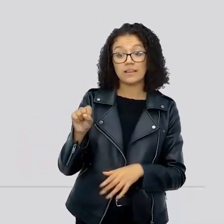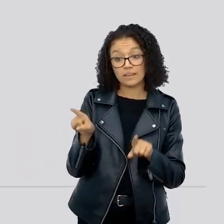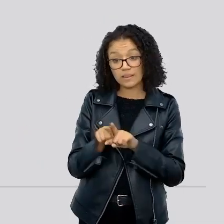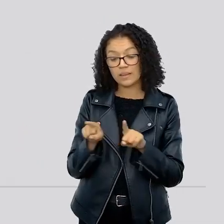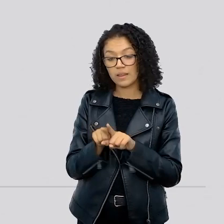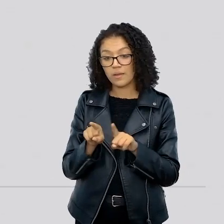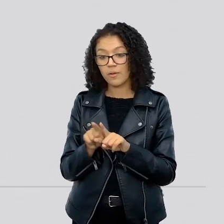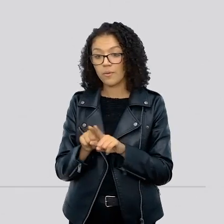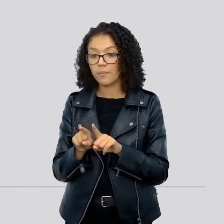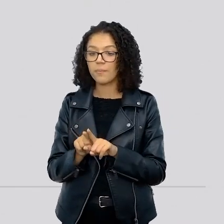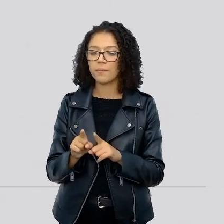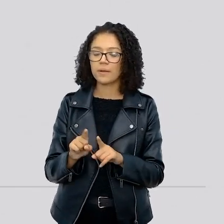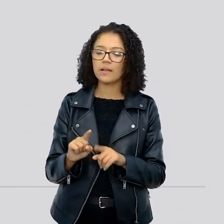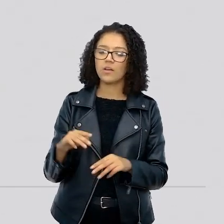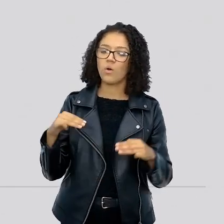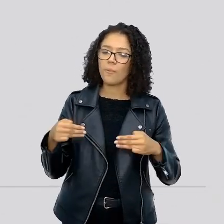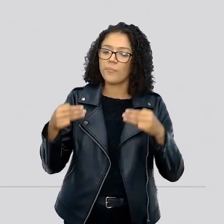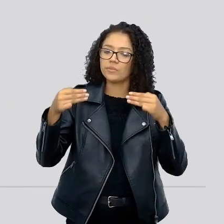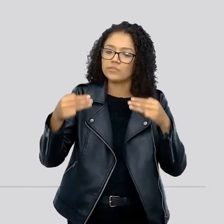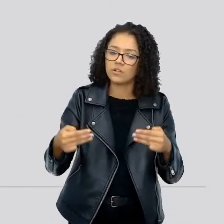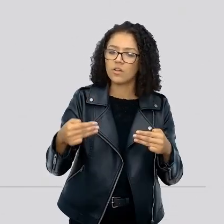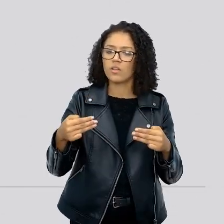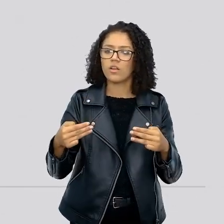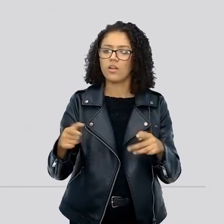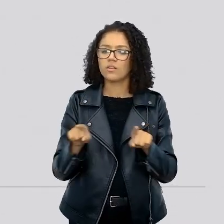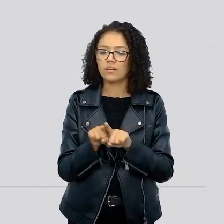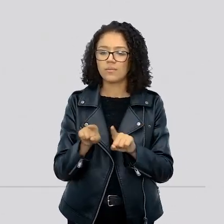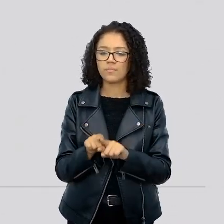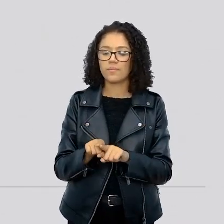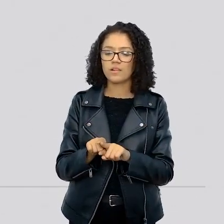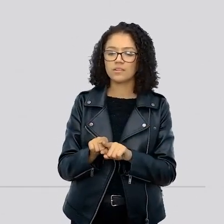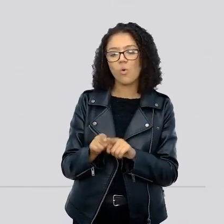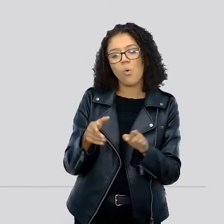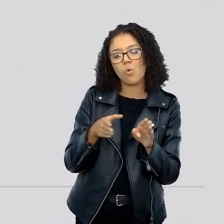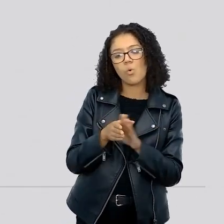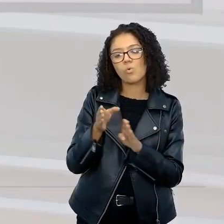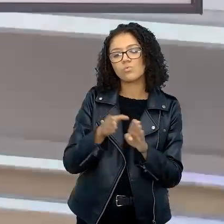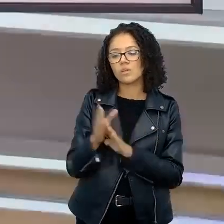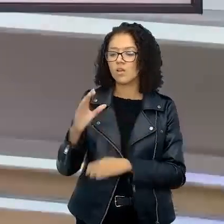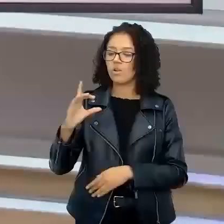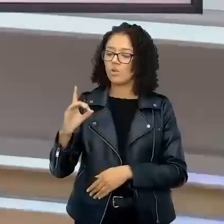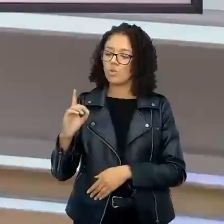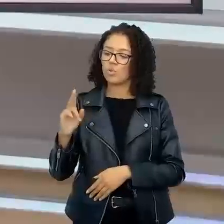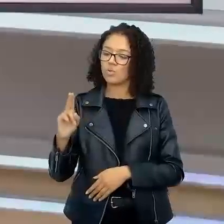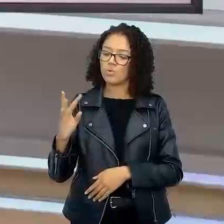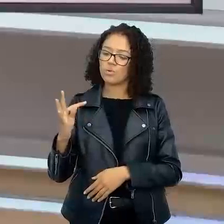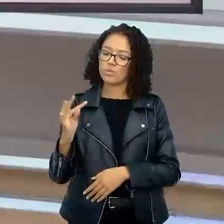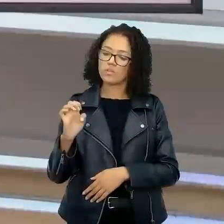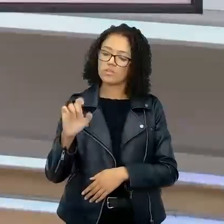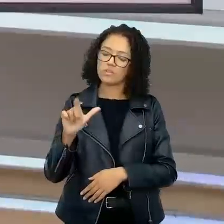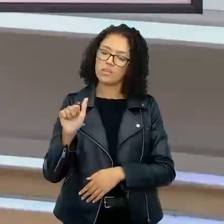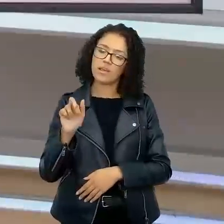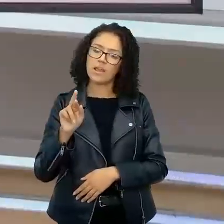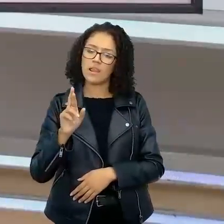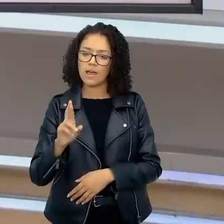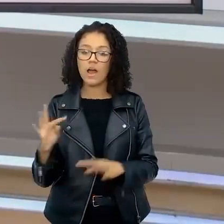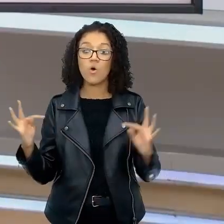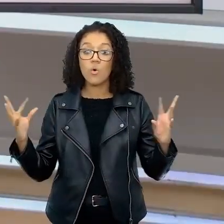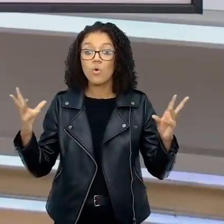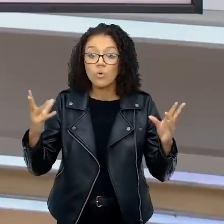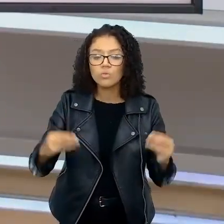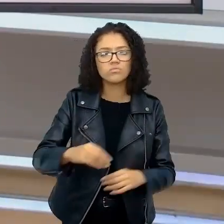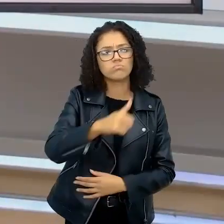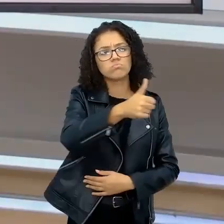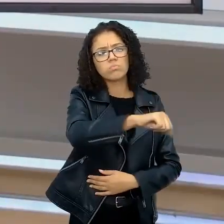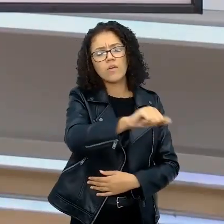Tutelar, que também vão fiscalizar para ver se esses serviços estão, de fato, executando o que está sendo proposto, o que está ali na